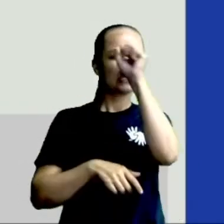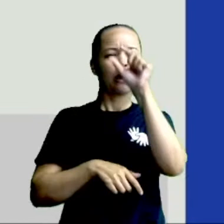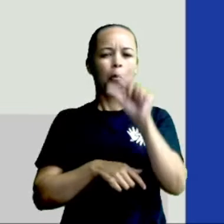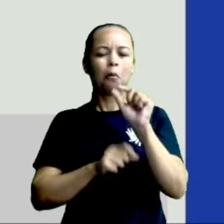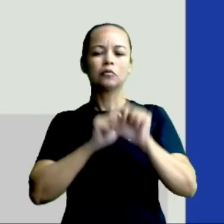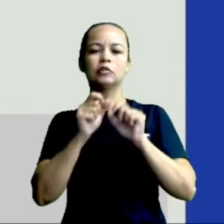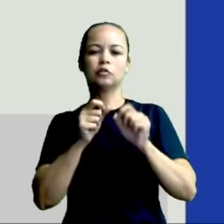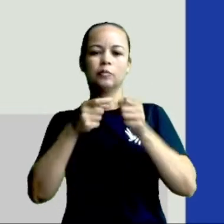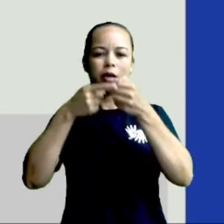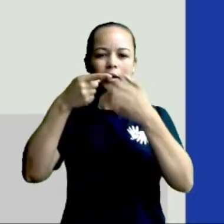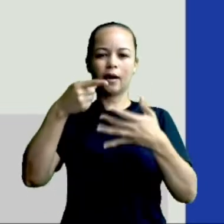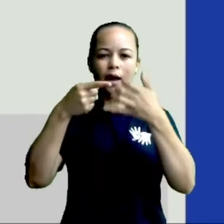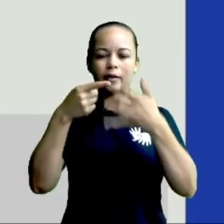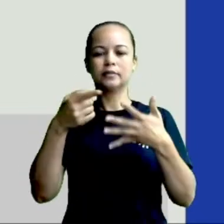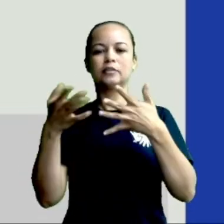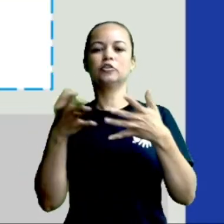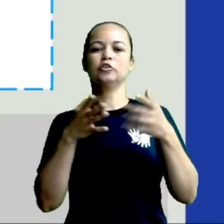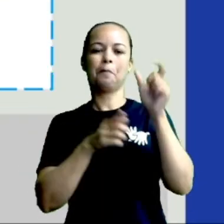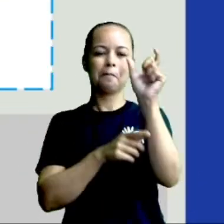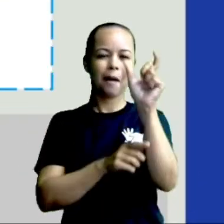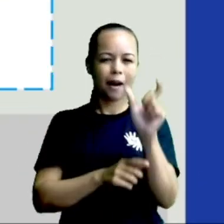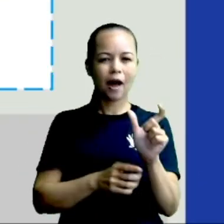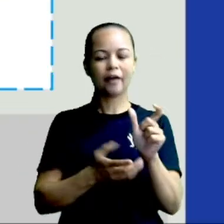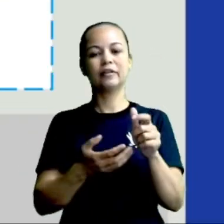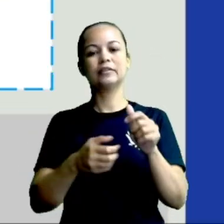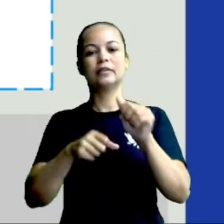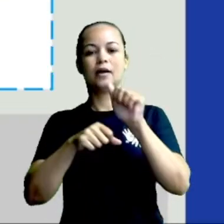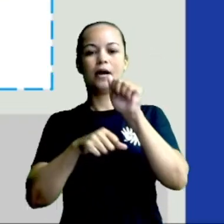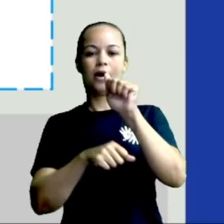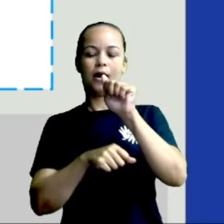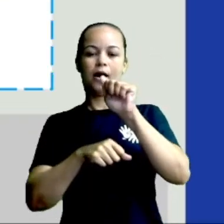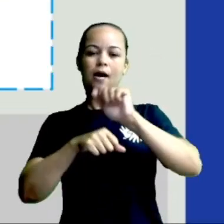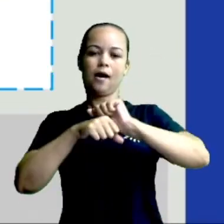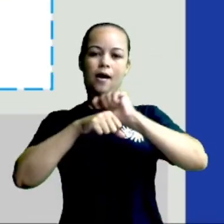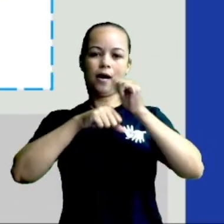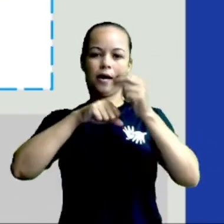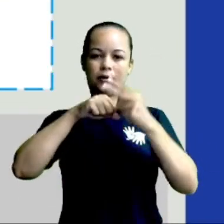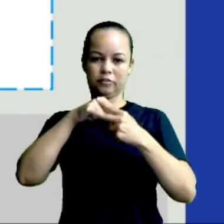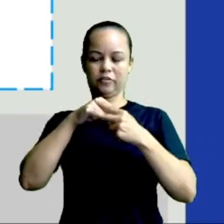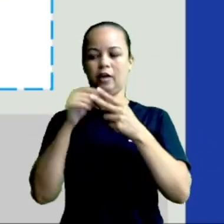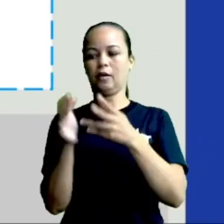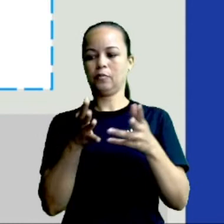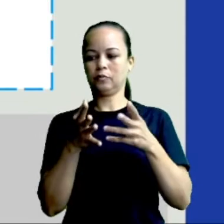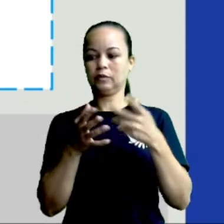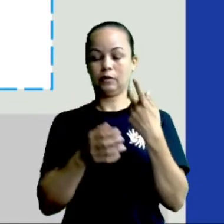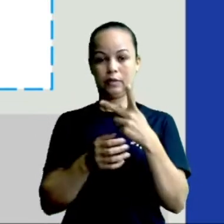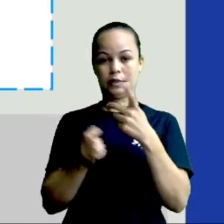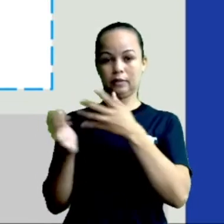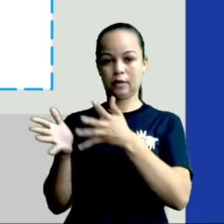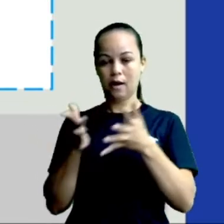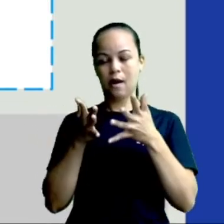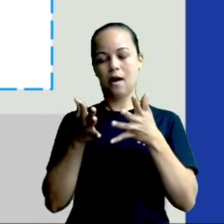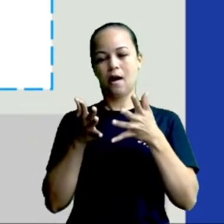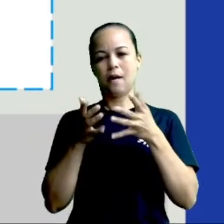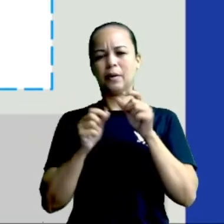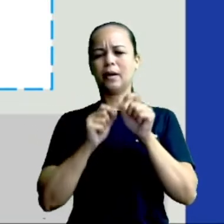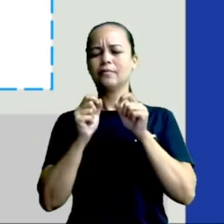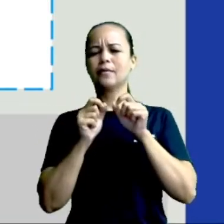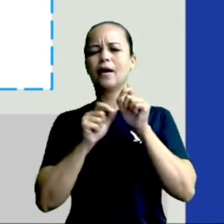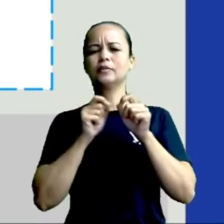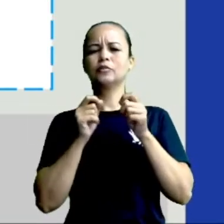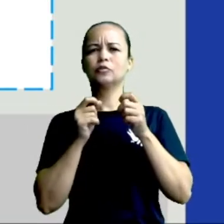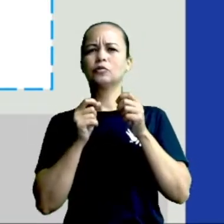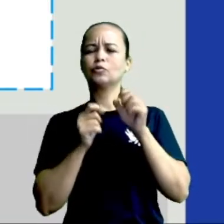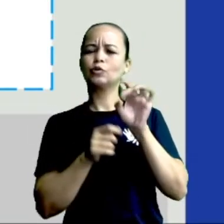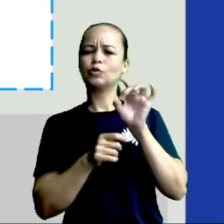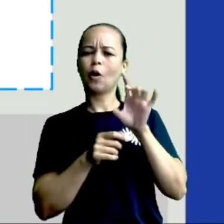palavras advérbios, certo? Aqui está a habilidade, porque é relevante você aprender não só essa classe